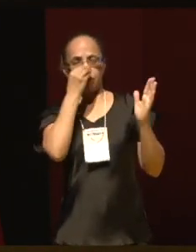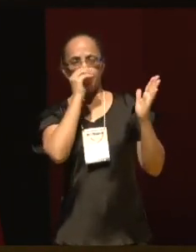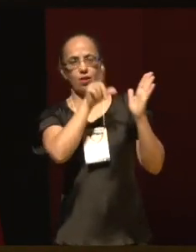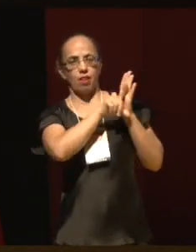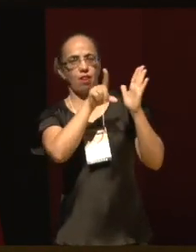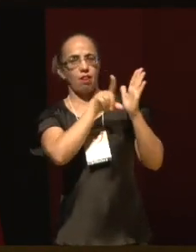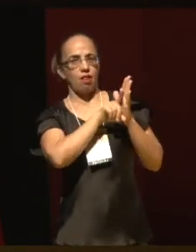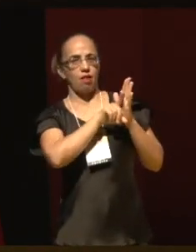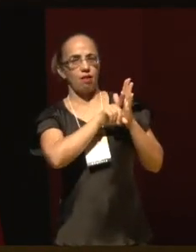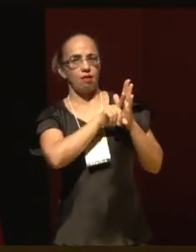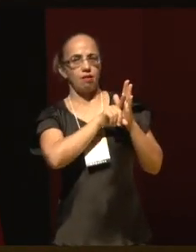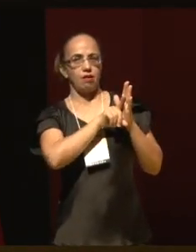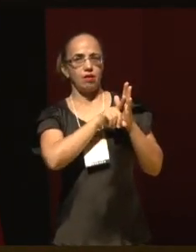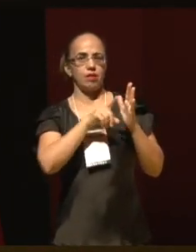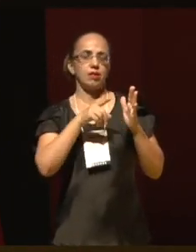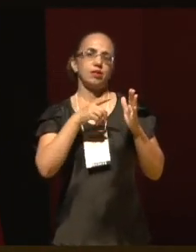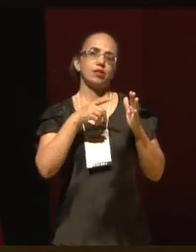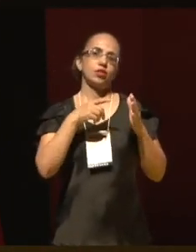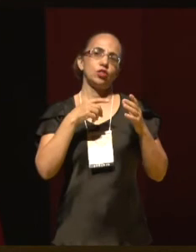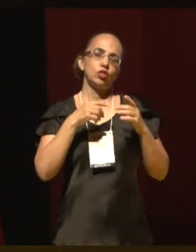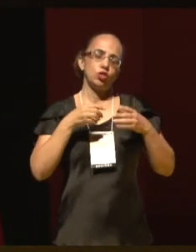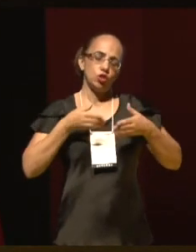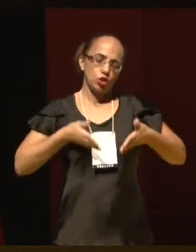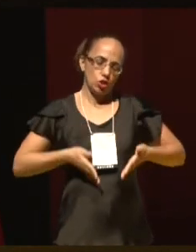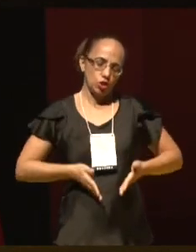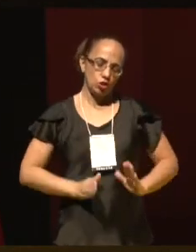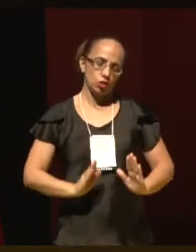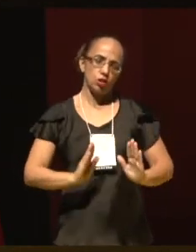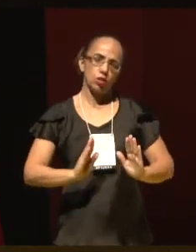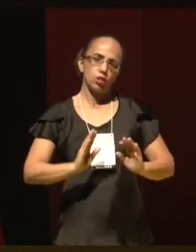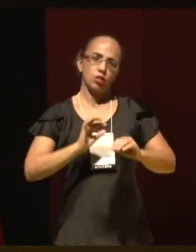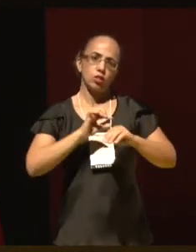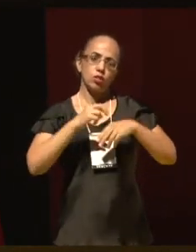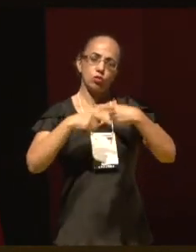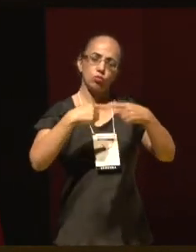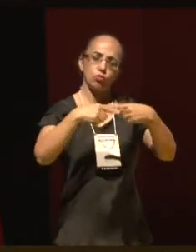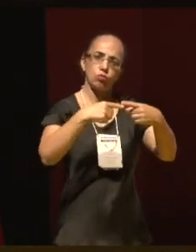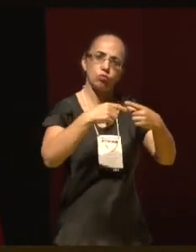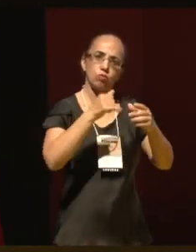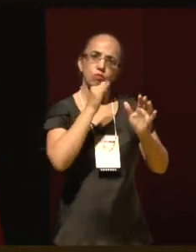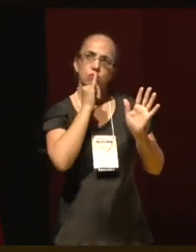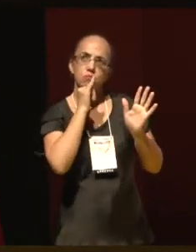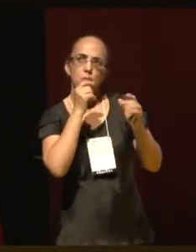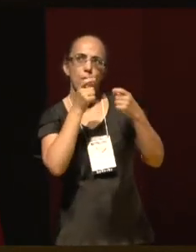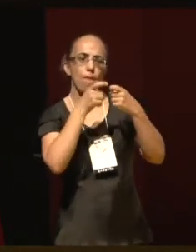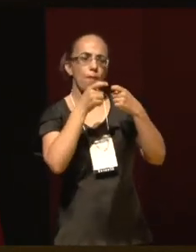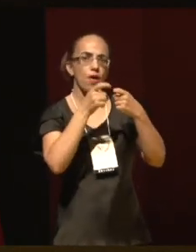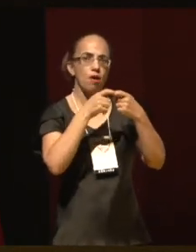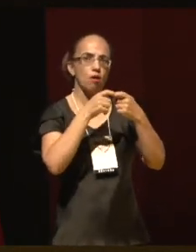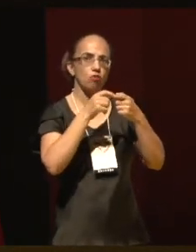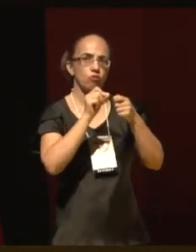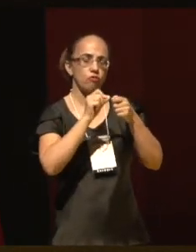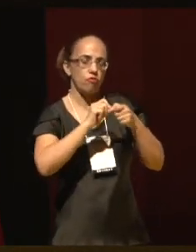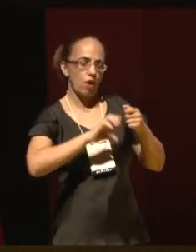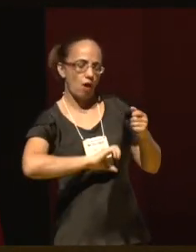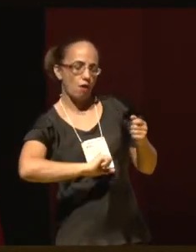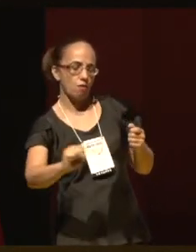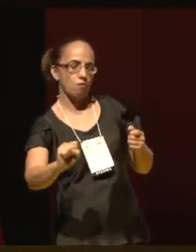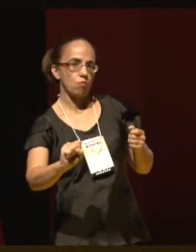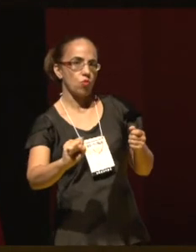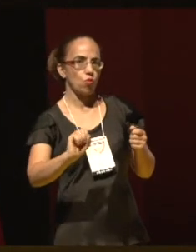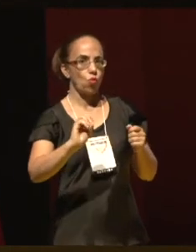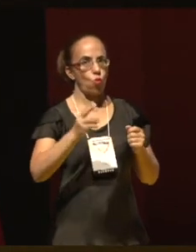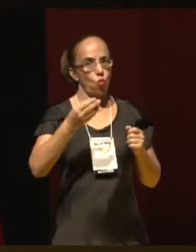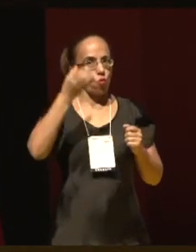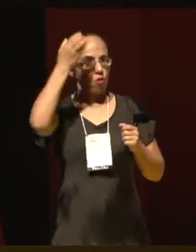Um médico que fez aborto, uma enfermeira que colaborou com o aborto, então, bem como um